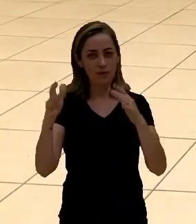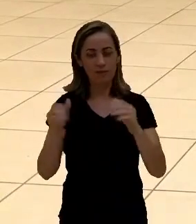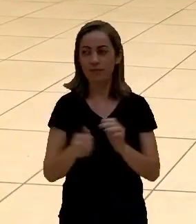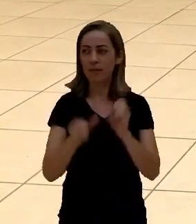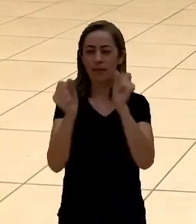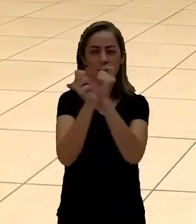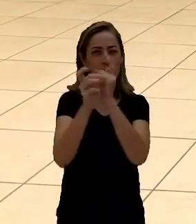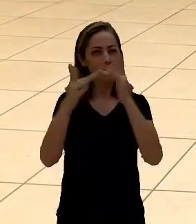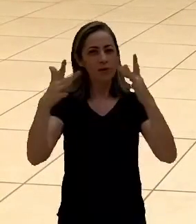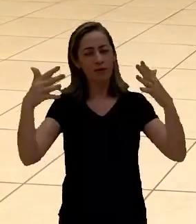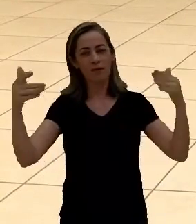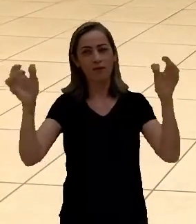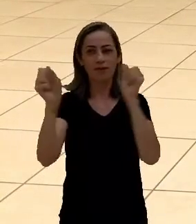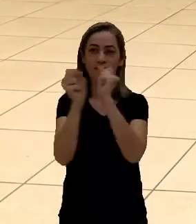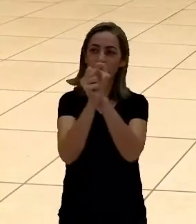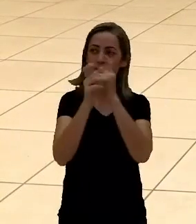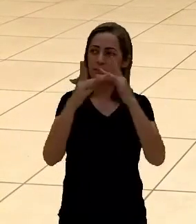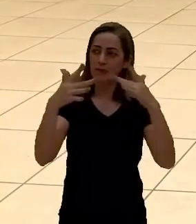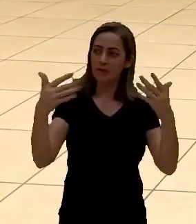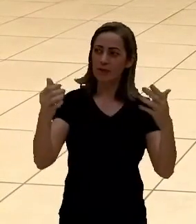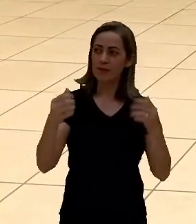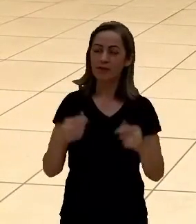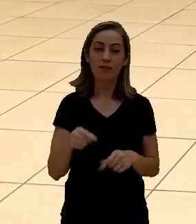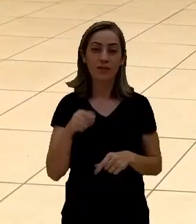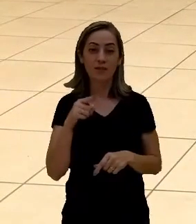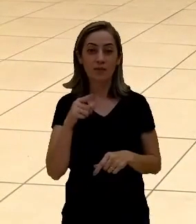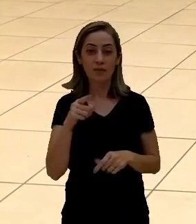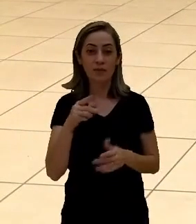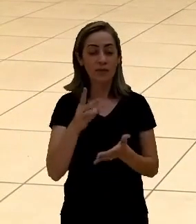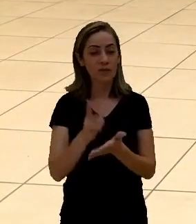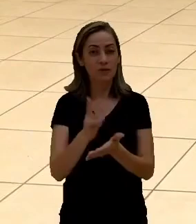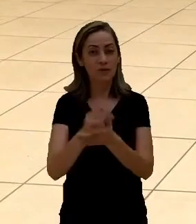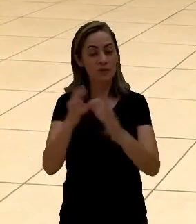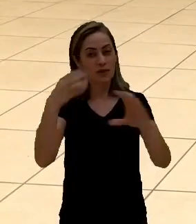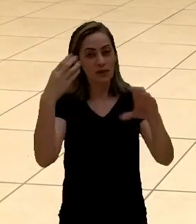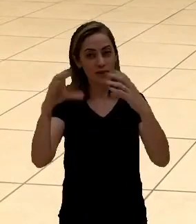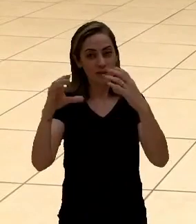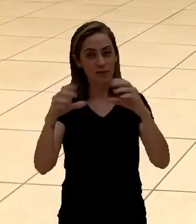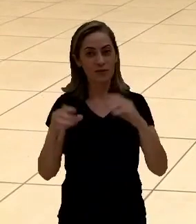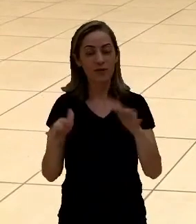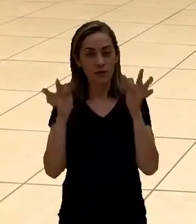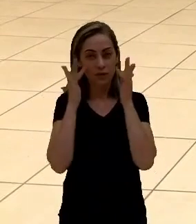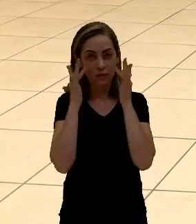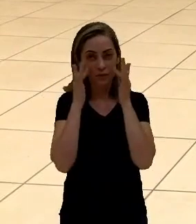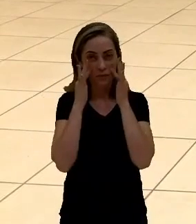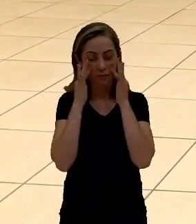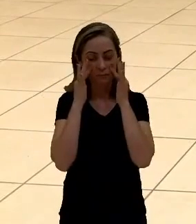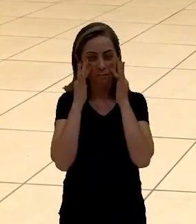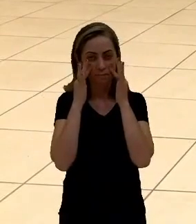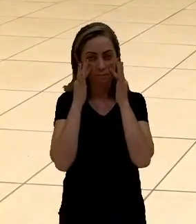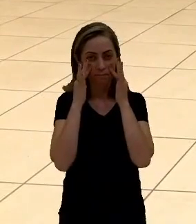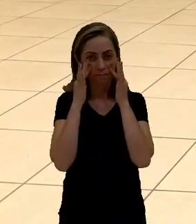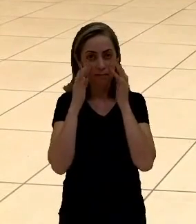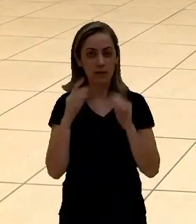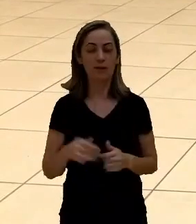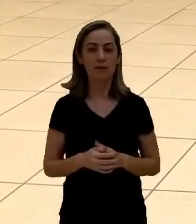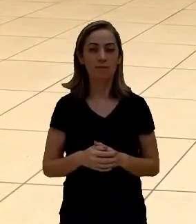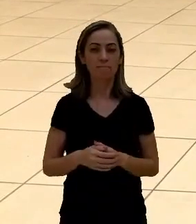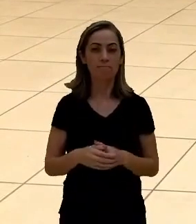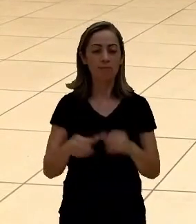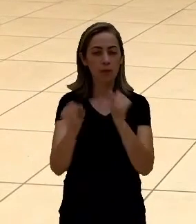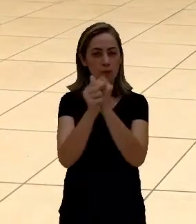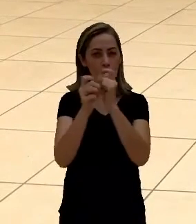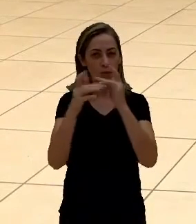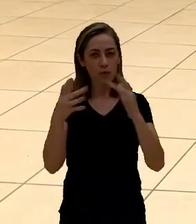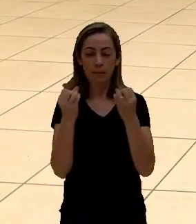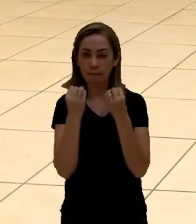glória se você continuou cantando é porque você já ouviu alguma vez na sua vida este canto ele é